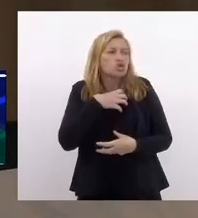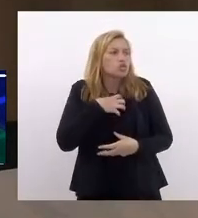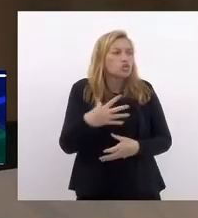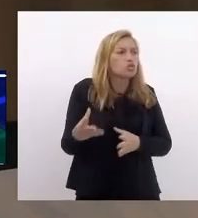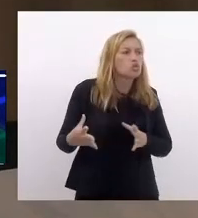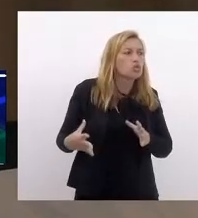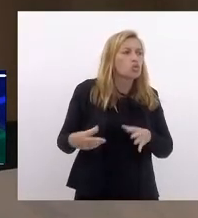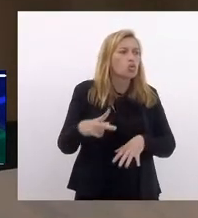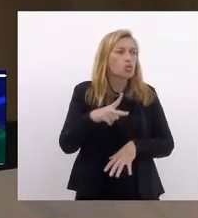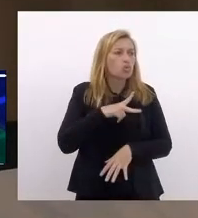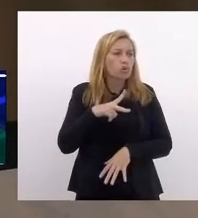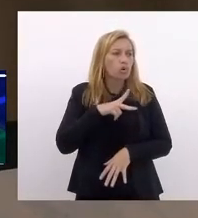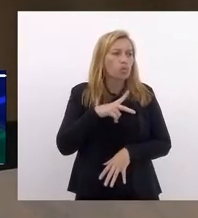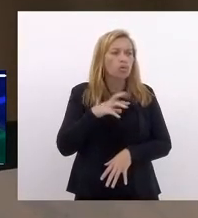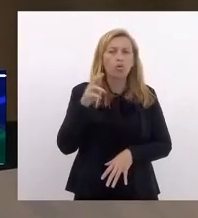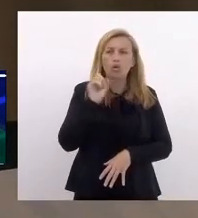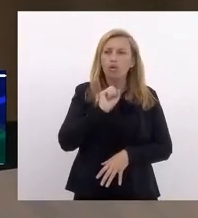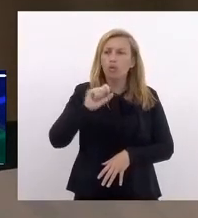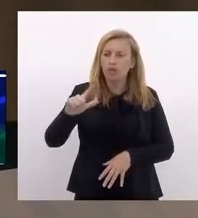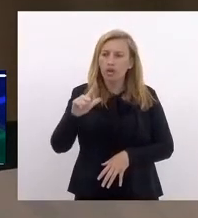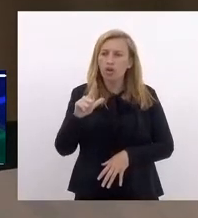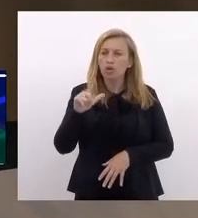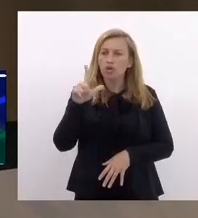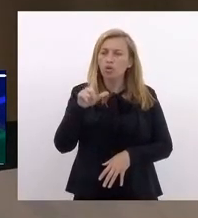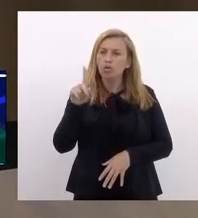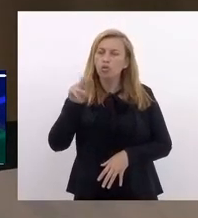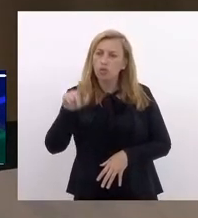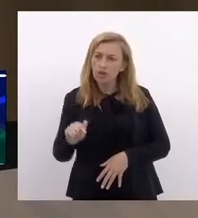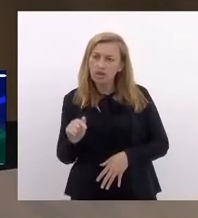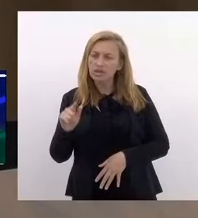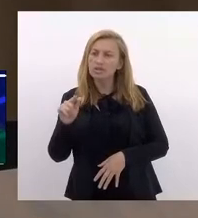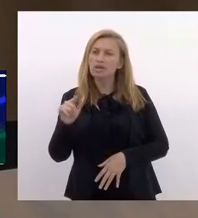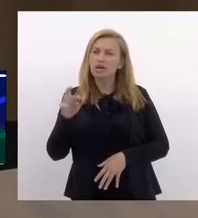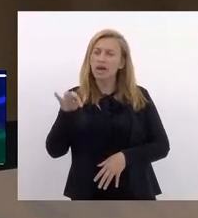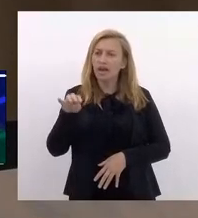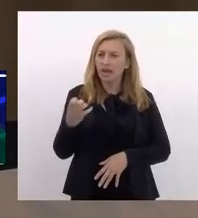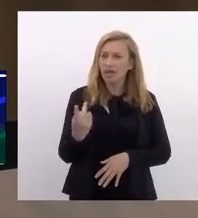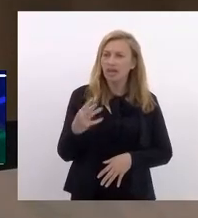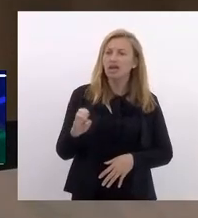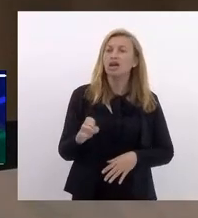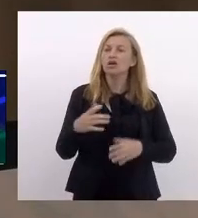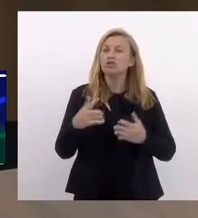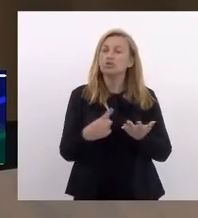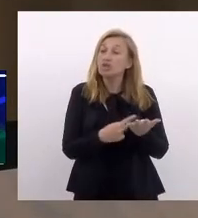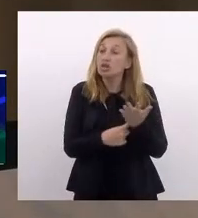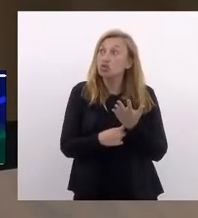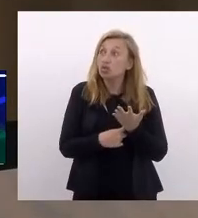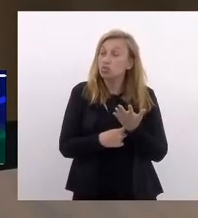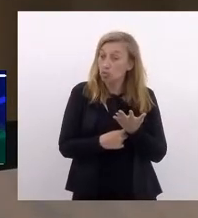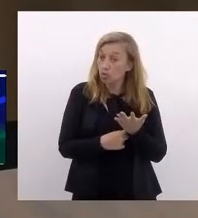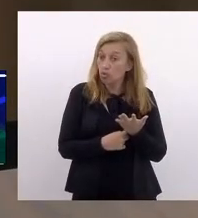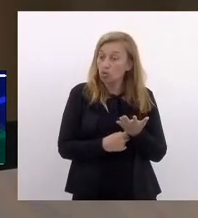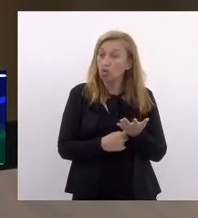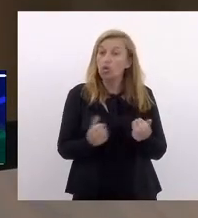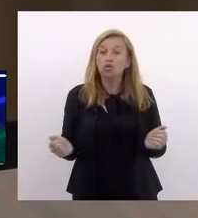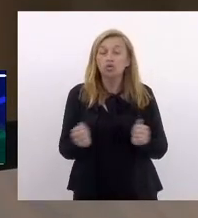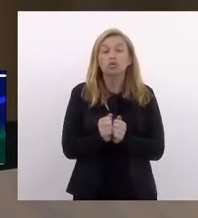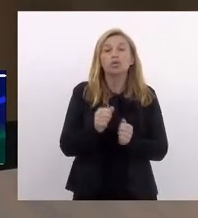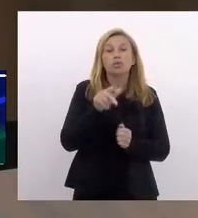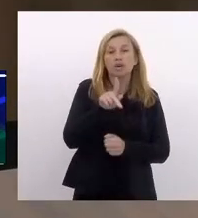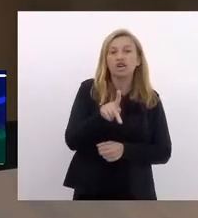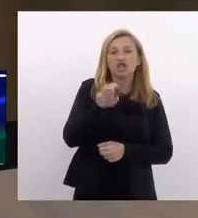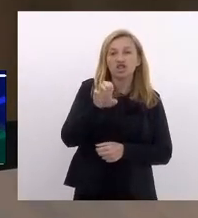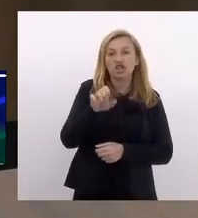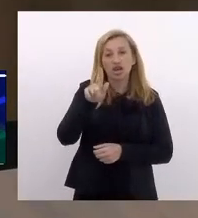próprio coronel Luiz Henrique nos ajudou a acharmos um bom termo, junto com a PGE,